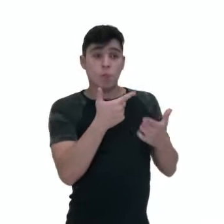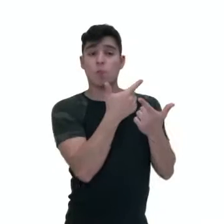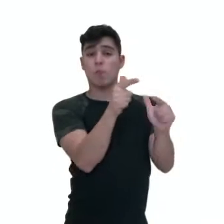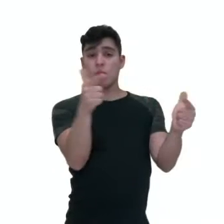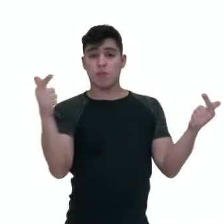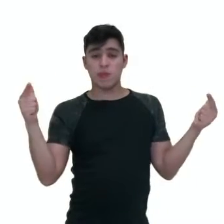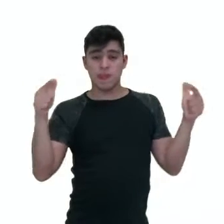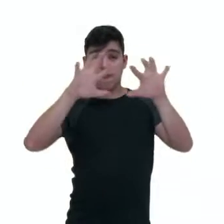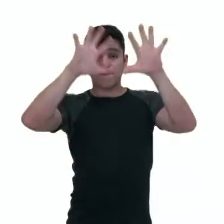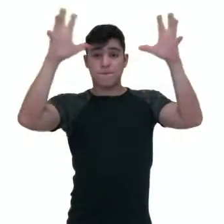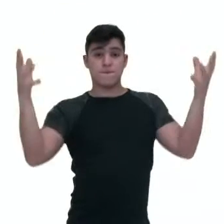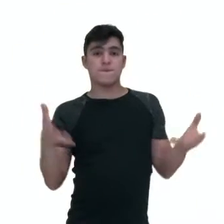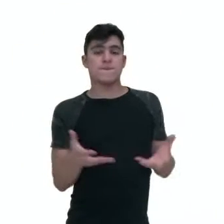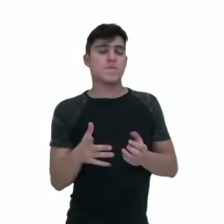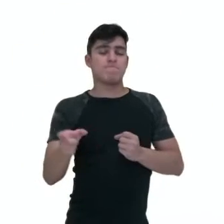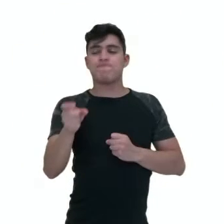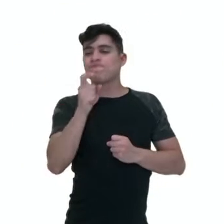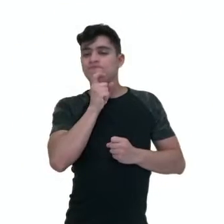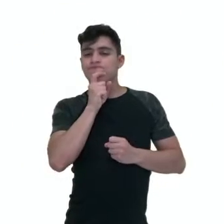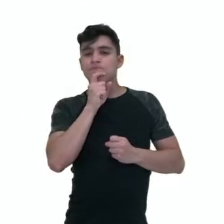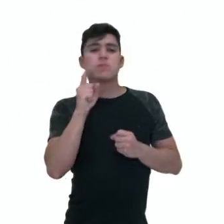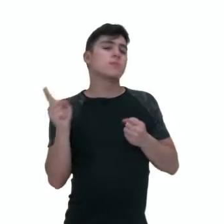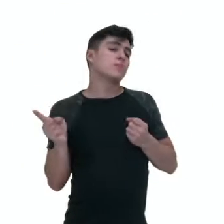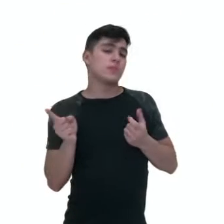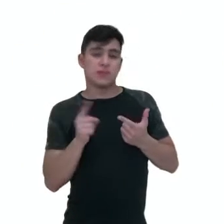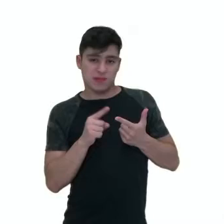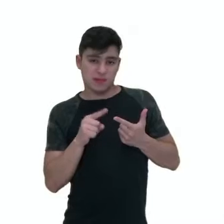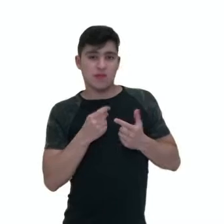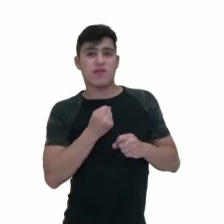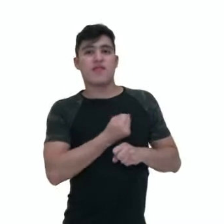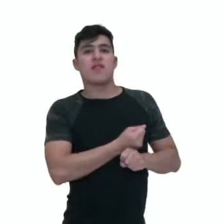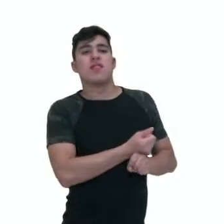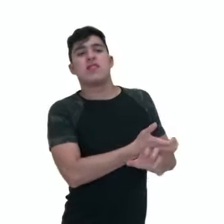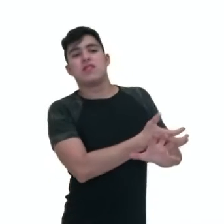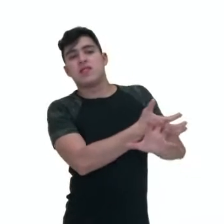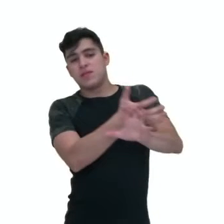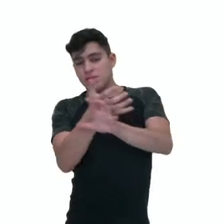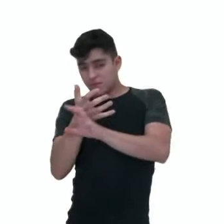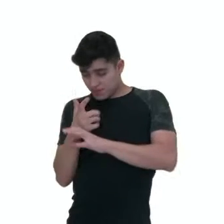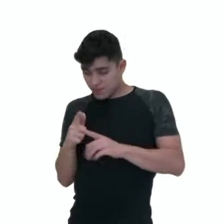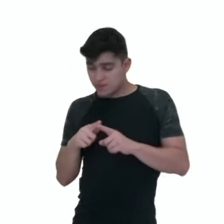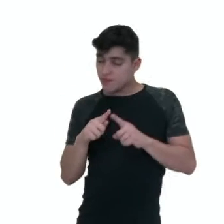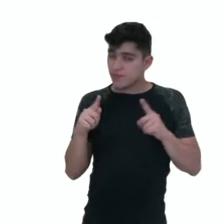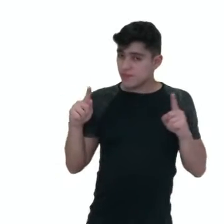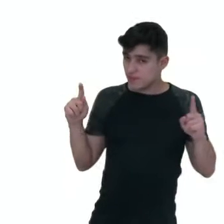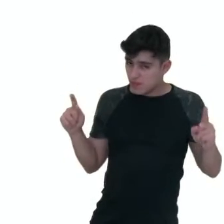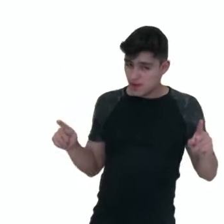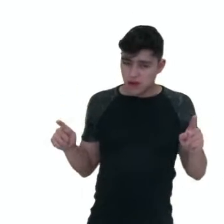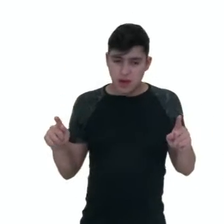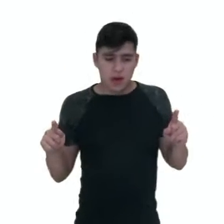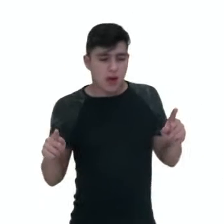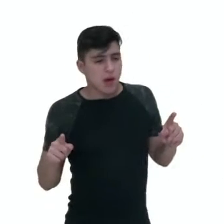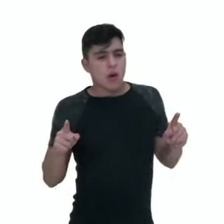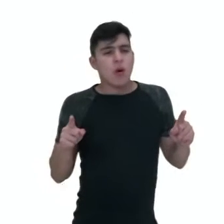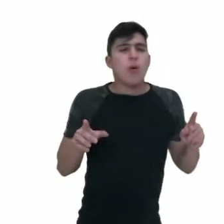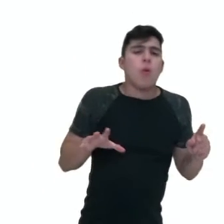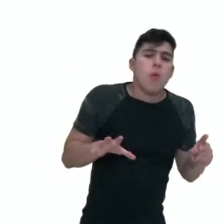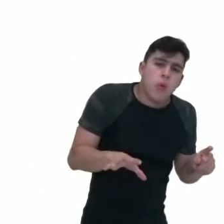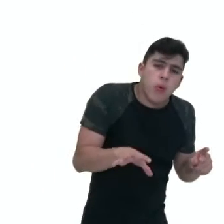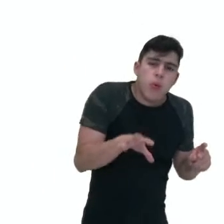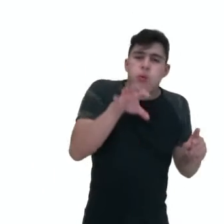seria gelado e também vazio. Porém, quando ele é inalado